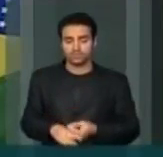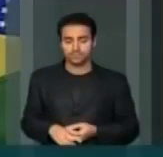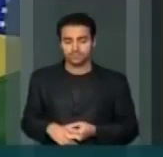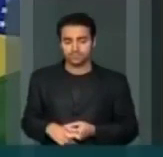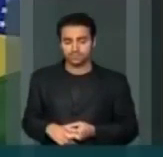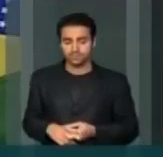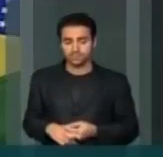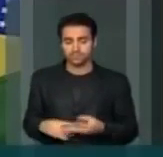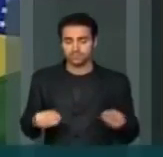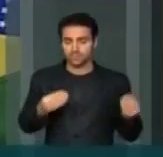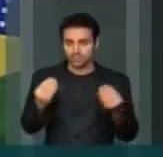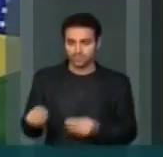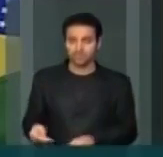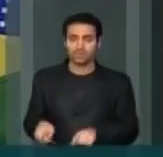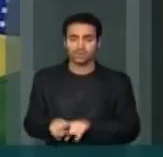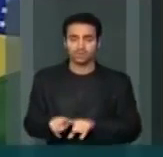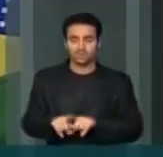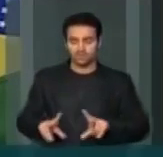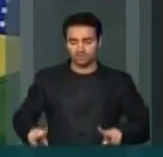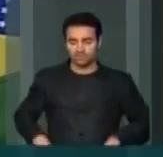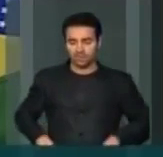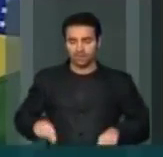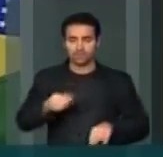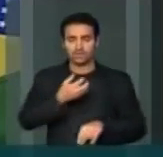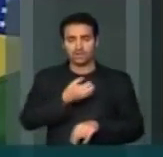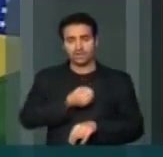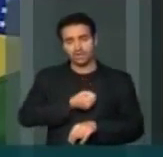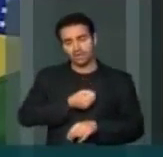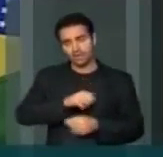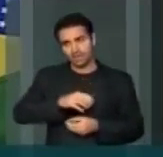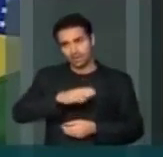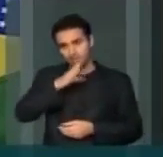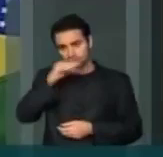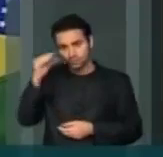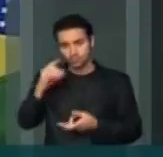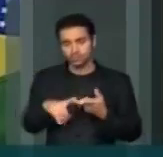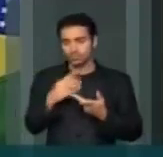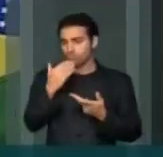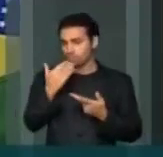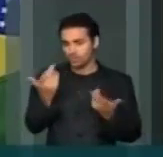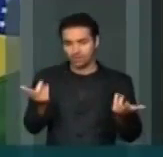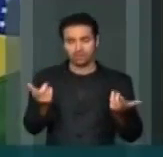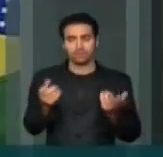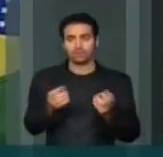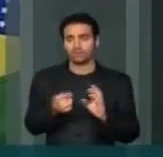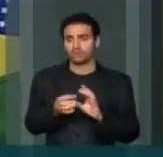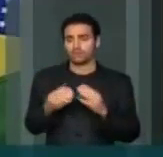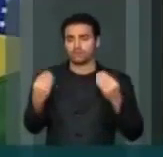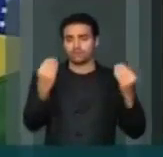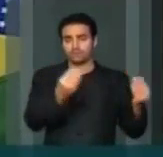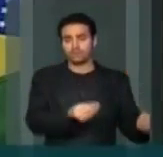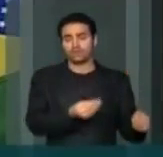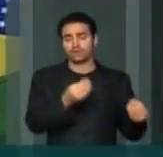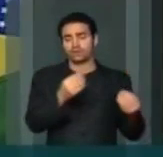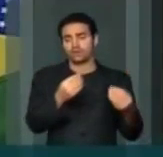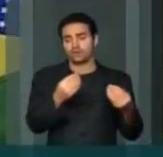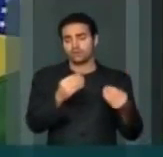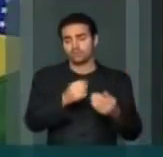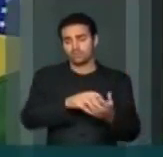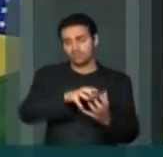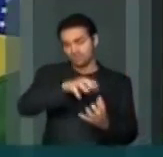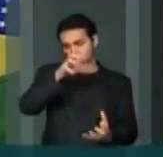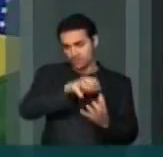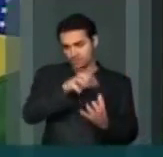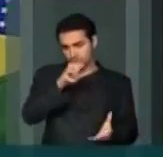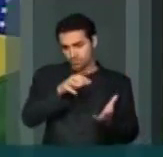Além dos donativos, fralda geriátrica, comidas, né, não perecíveis, que foi doado para o Asilo dos Velhos. O Asilo